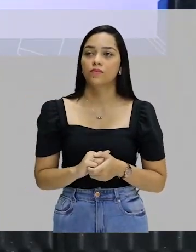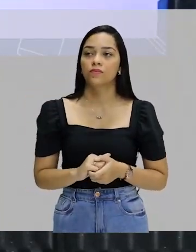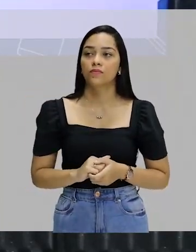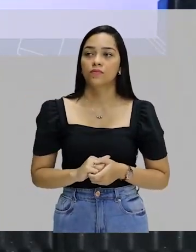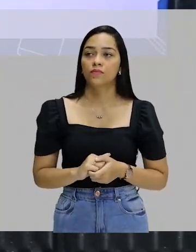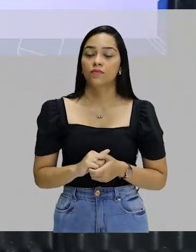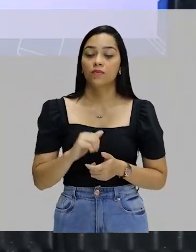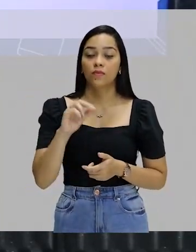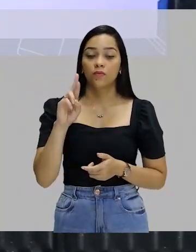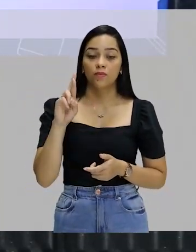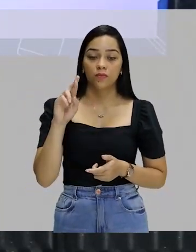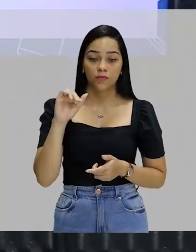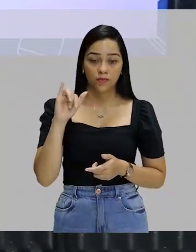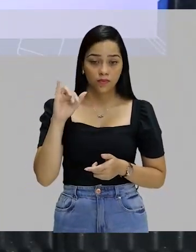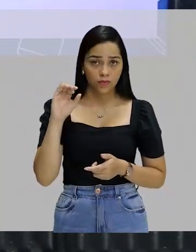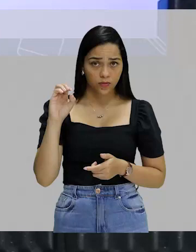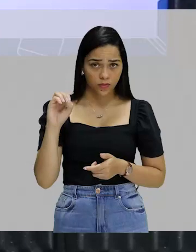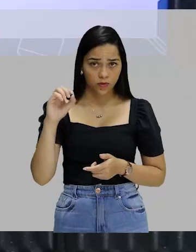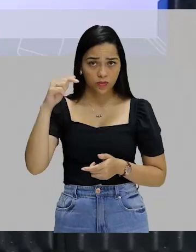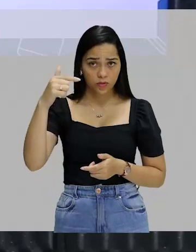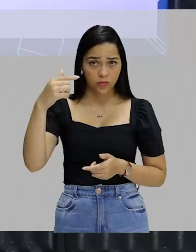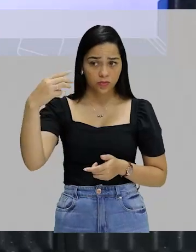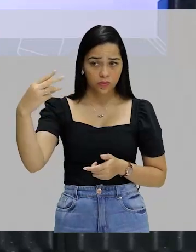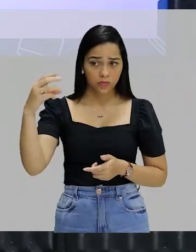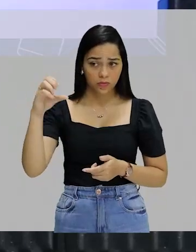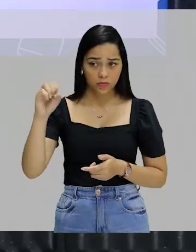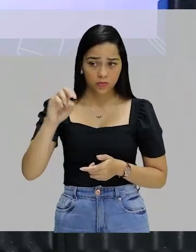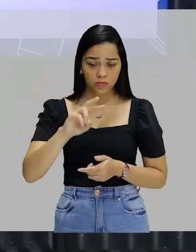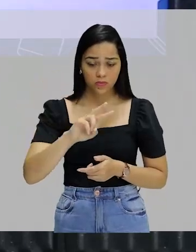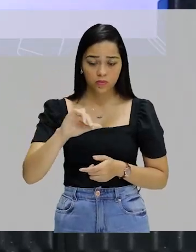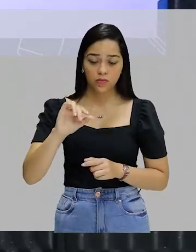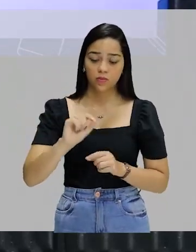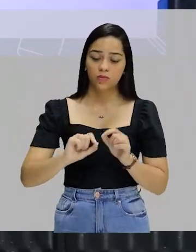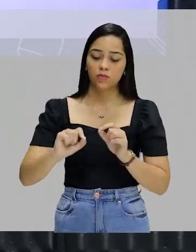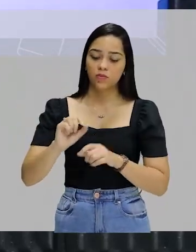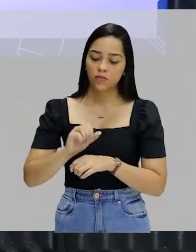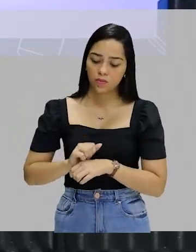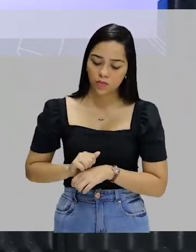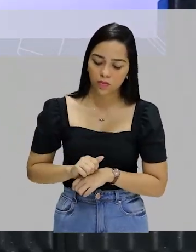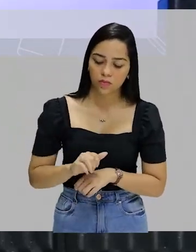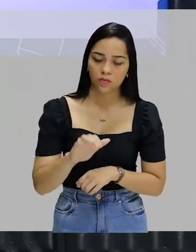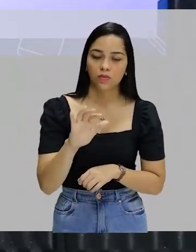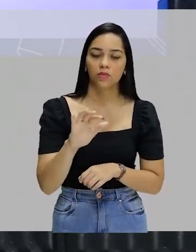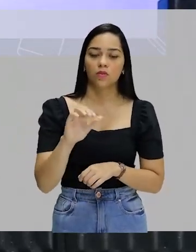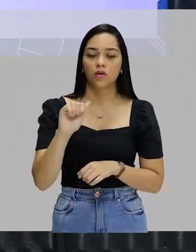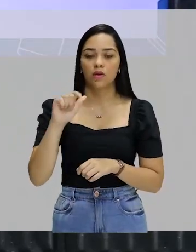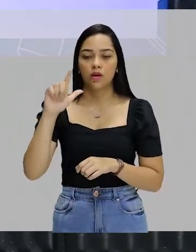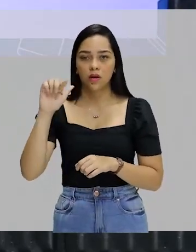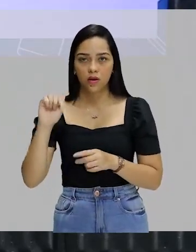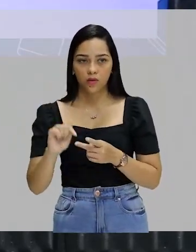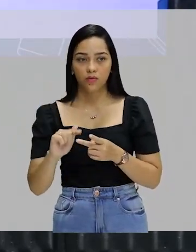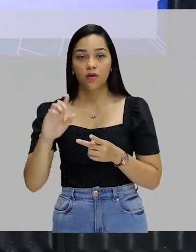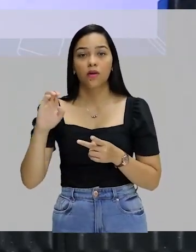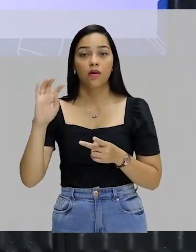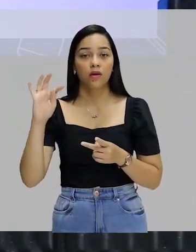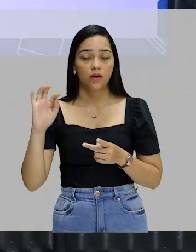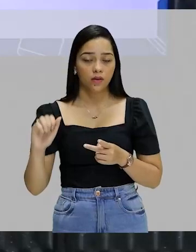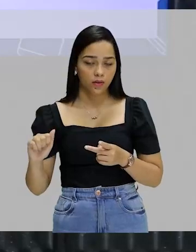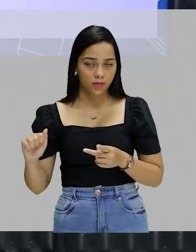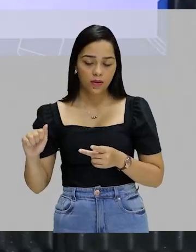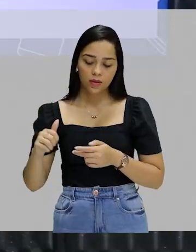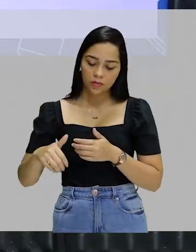O urânio 238 vai emitir partículas alfa e beta, ou seja,